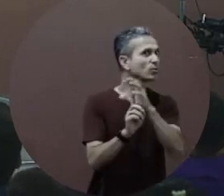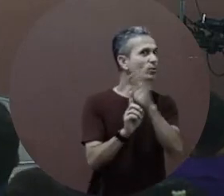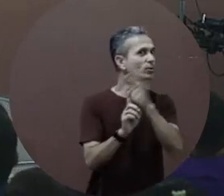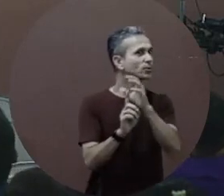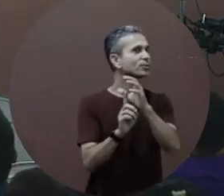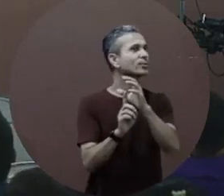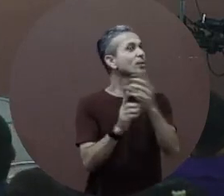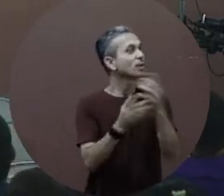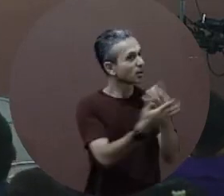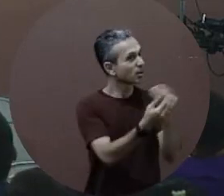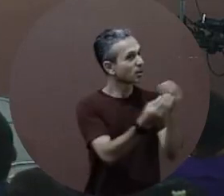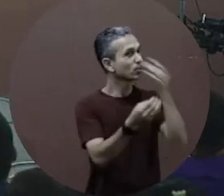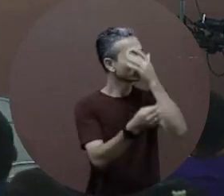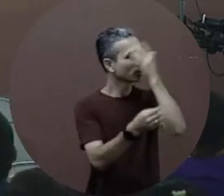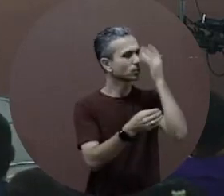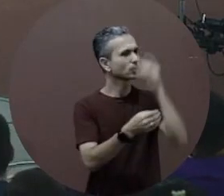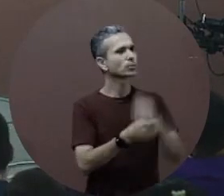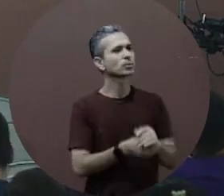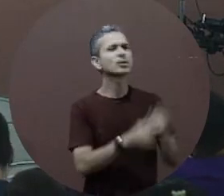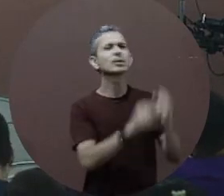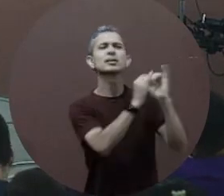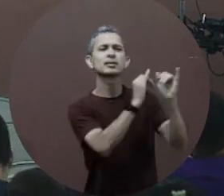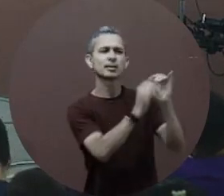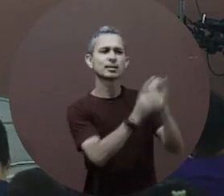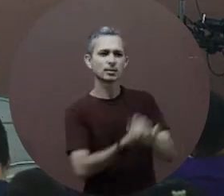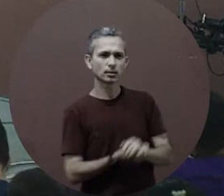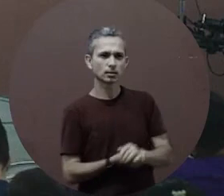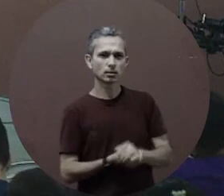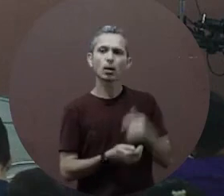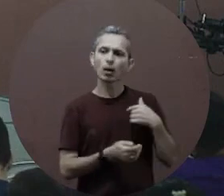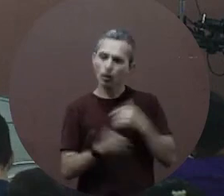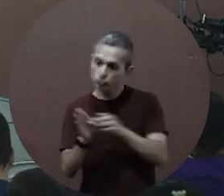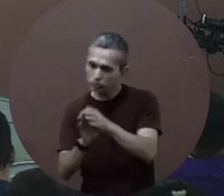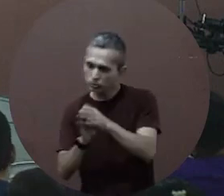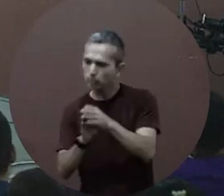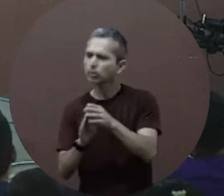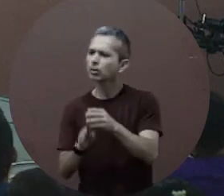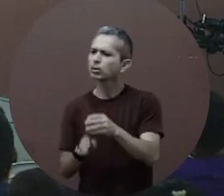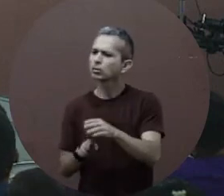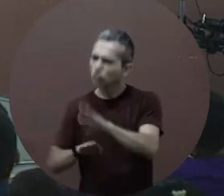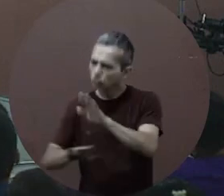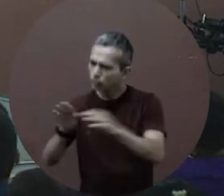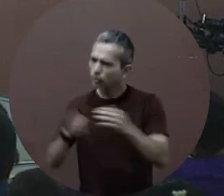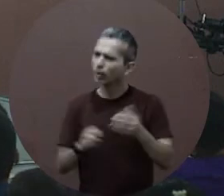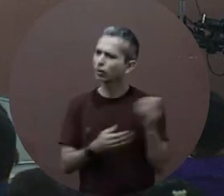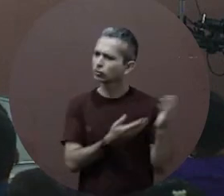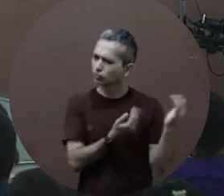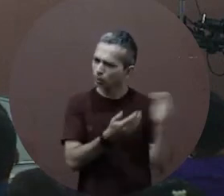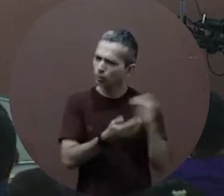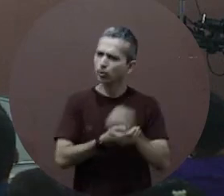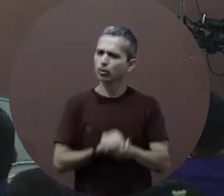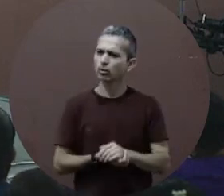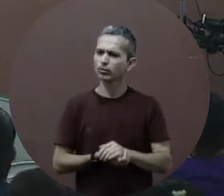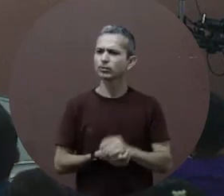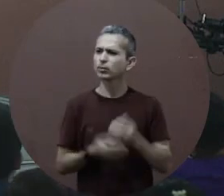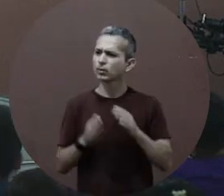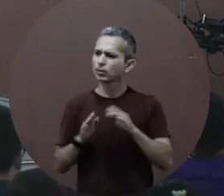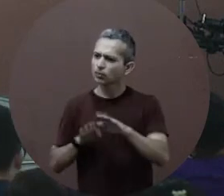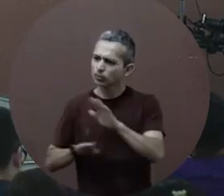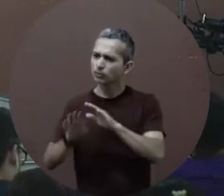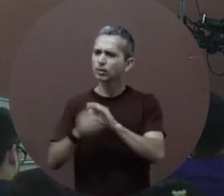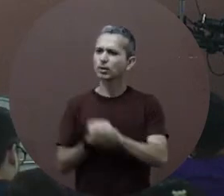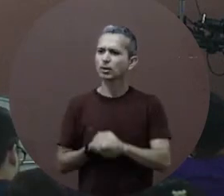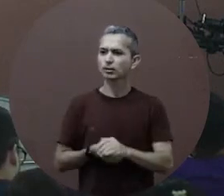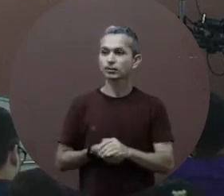esse cara só quer visualização, esse cara gosta de treta, não vai por esse caminho não, jovem, tu vai se perverter, tu vai tratar teu coração de maneira errada, não vai por aí